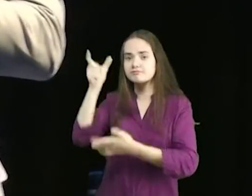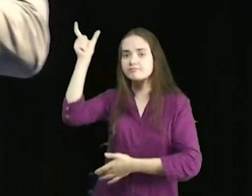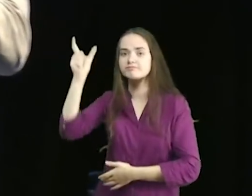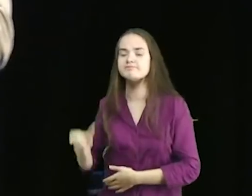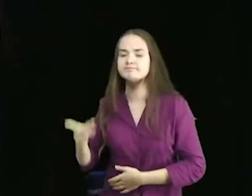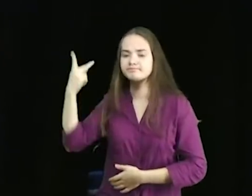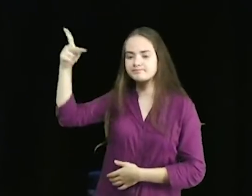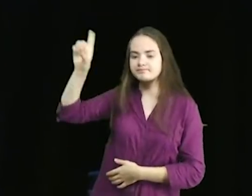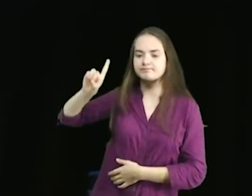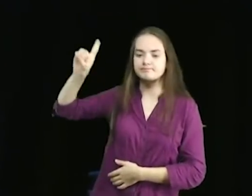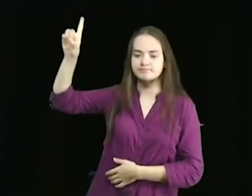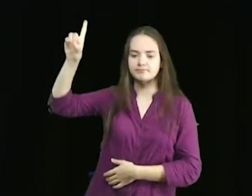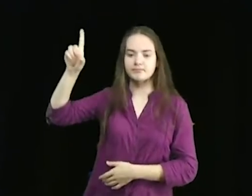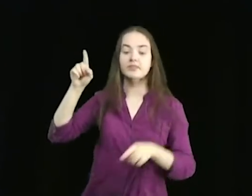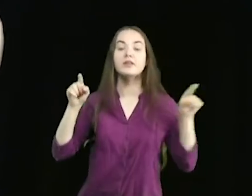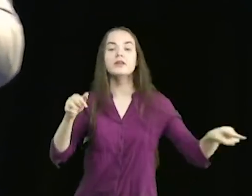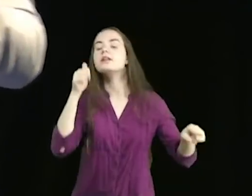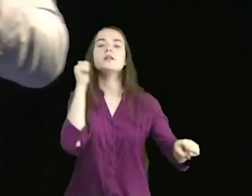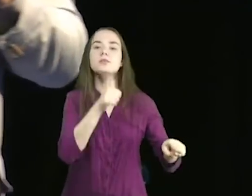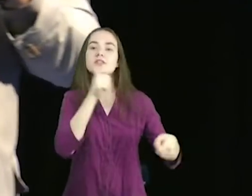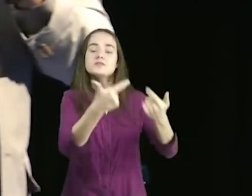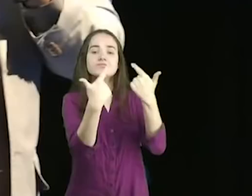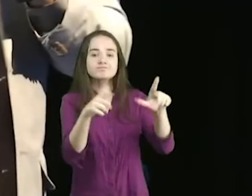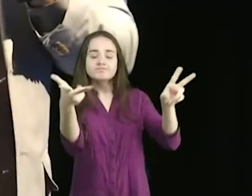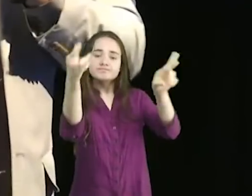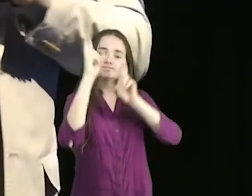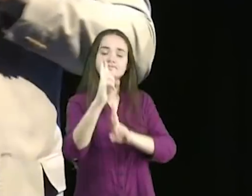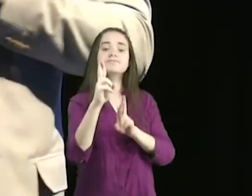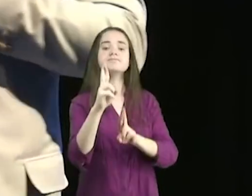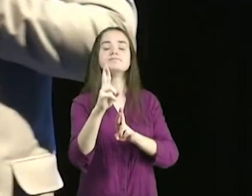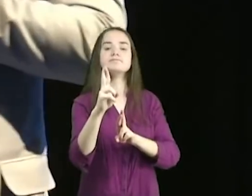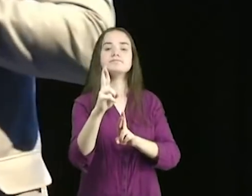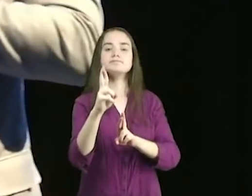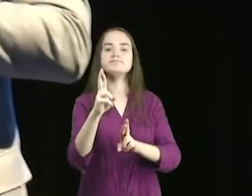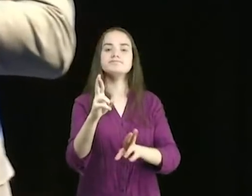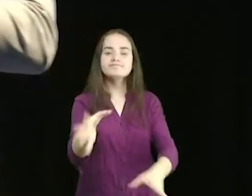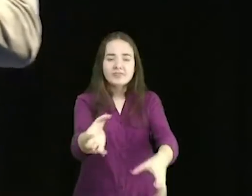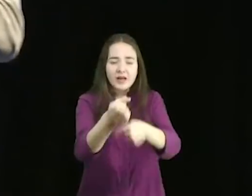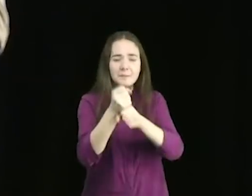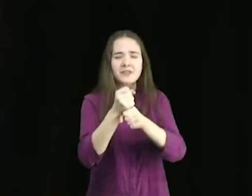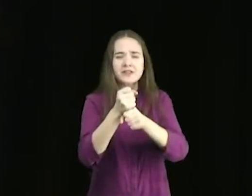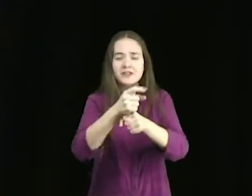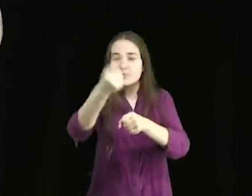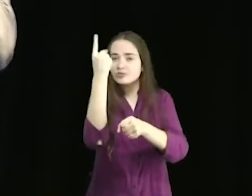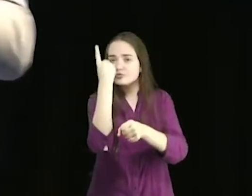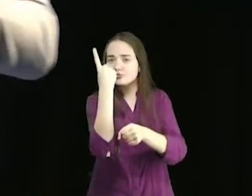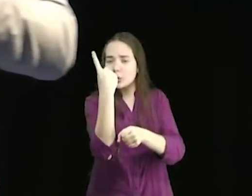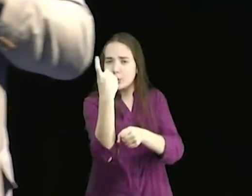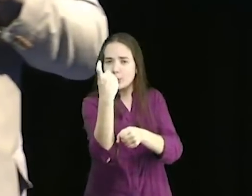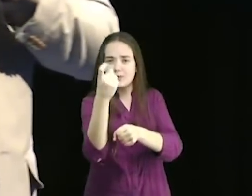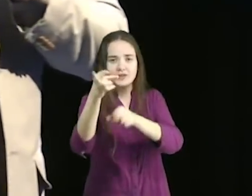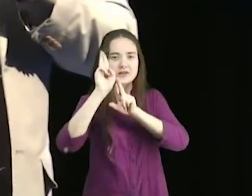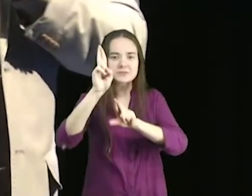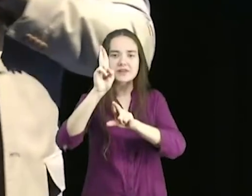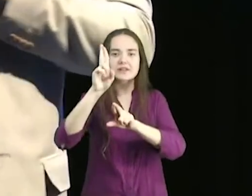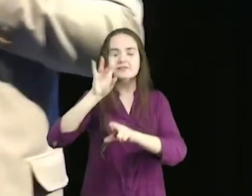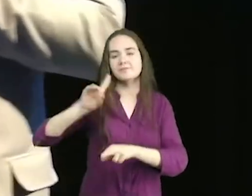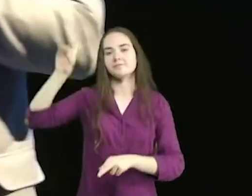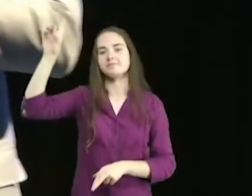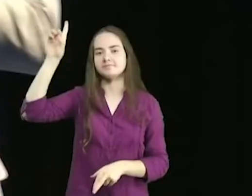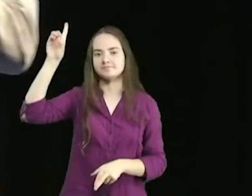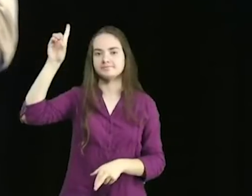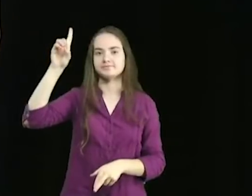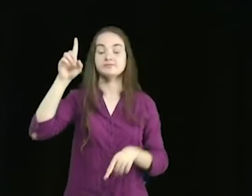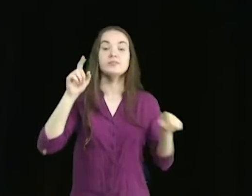Essa mulher, sem esperança, se apega à única esperança que ela tem, que é Deus. Essa